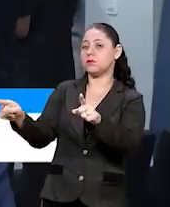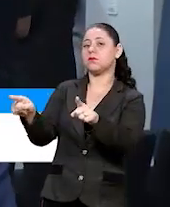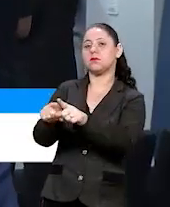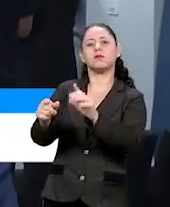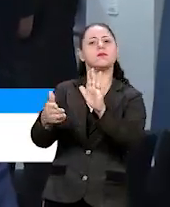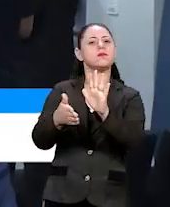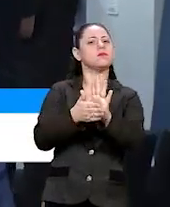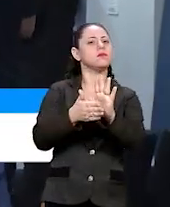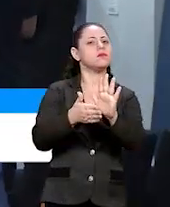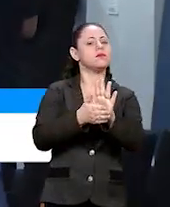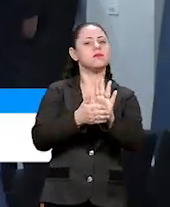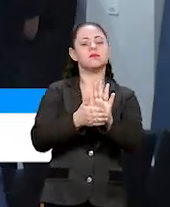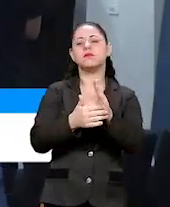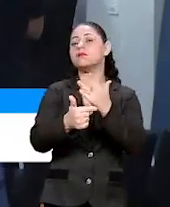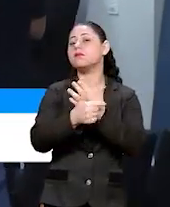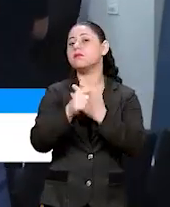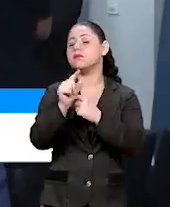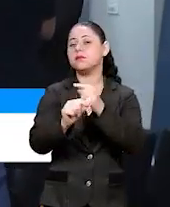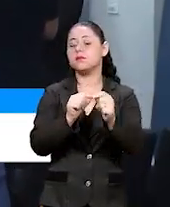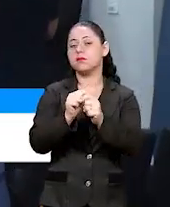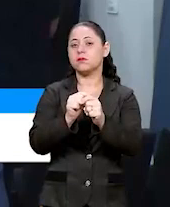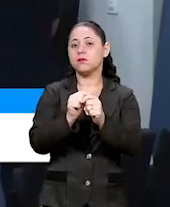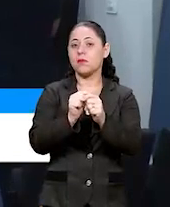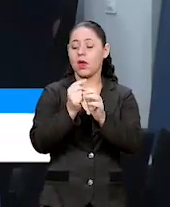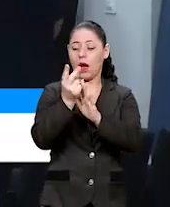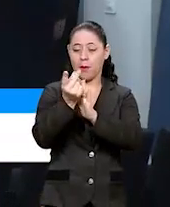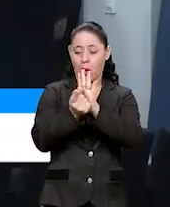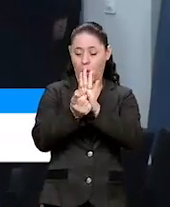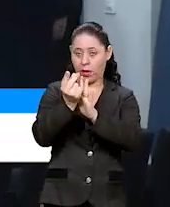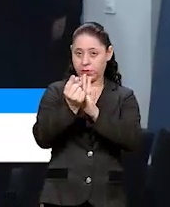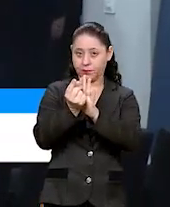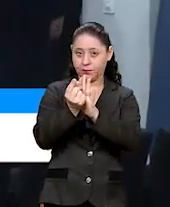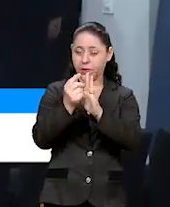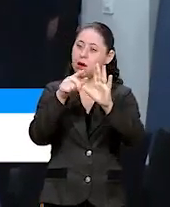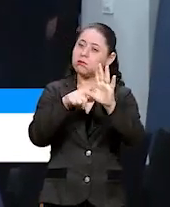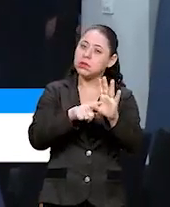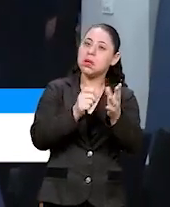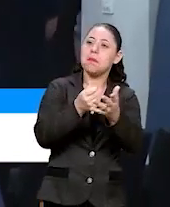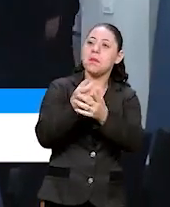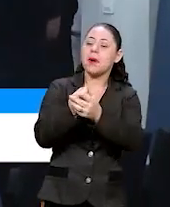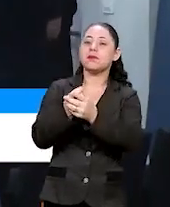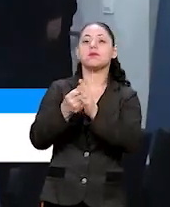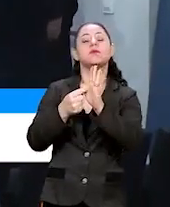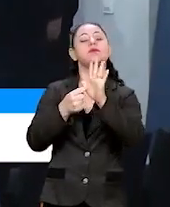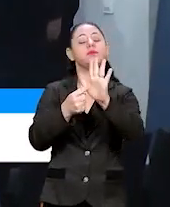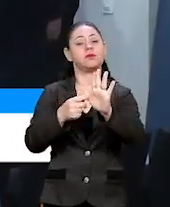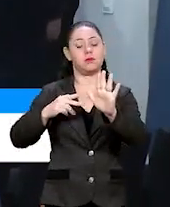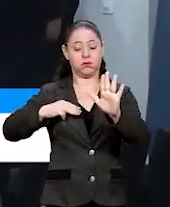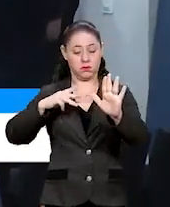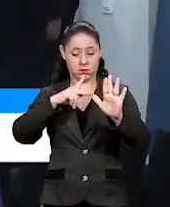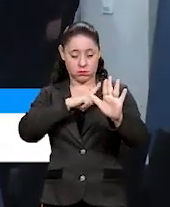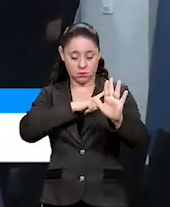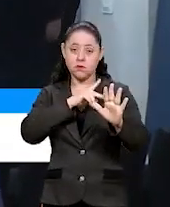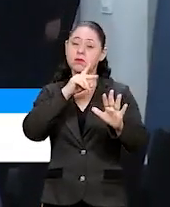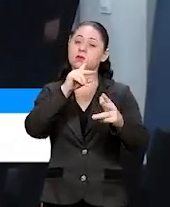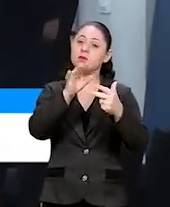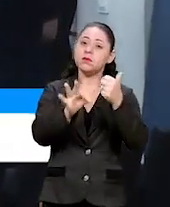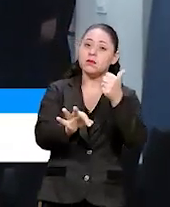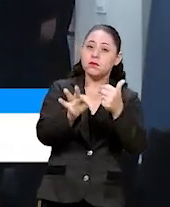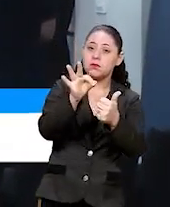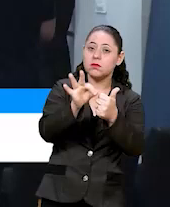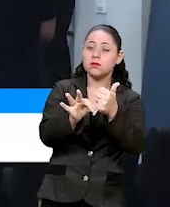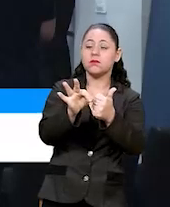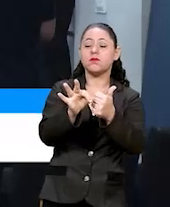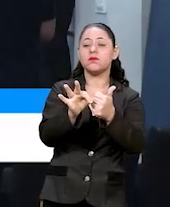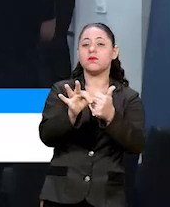papel Na audiência pública de prestação de contas eh dos poderes estava aqui Ministério Público tribunal de justiça